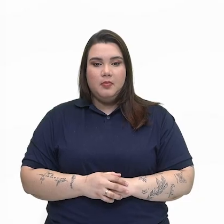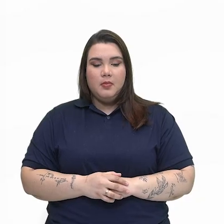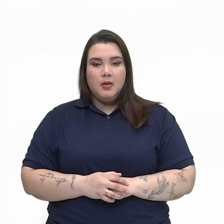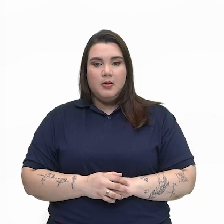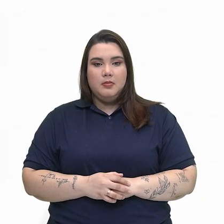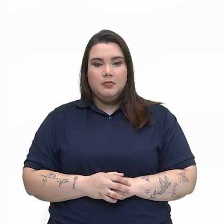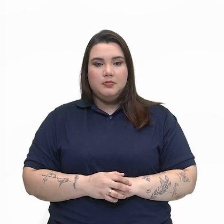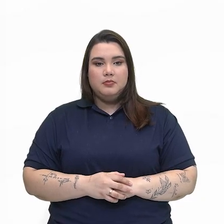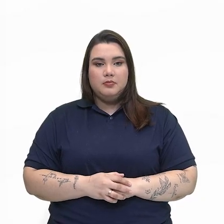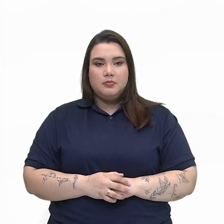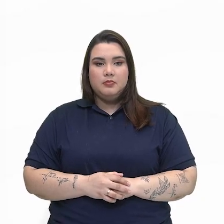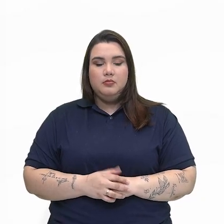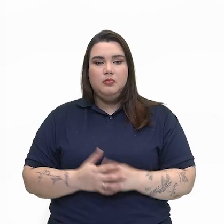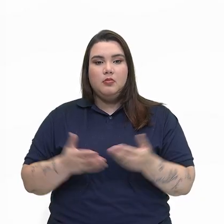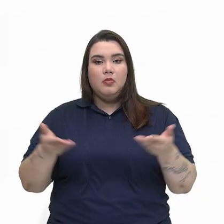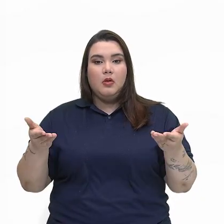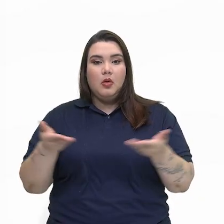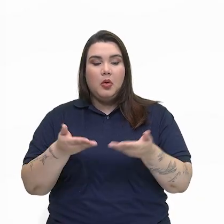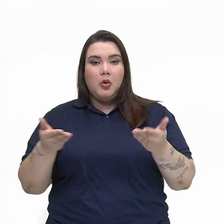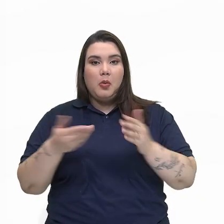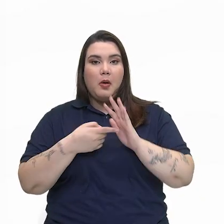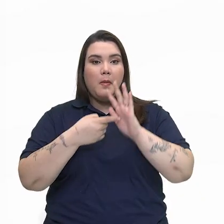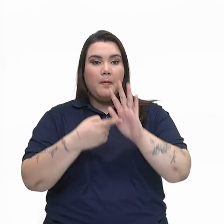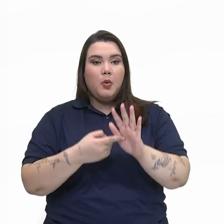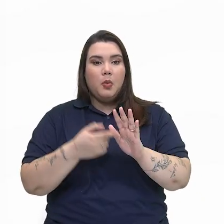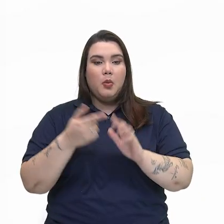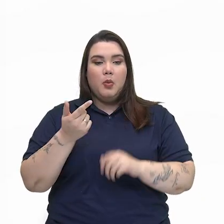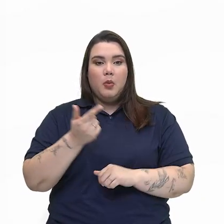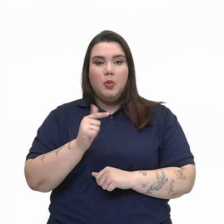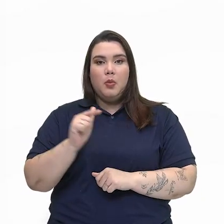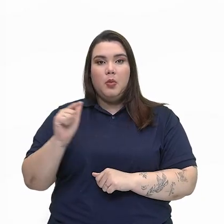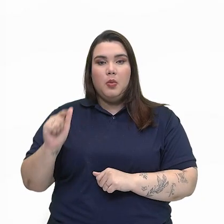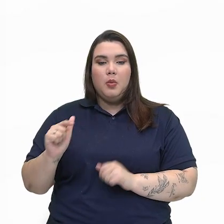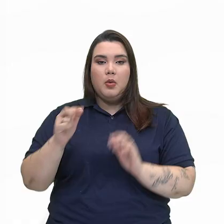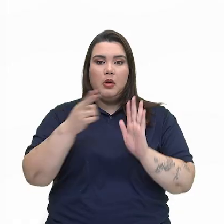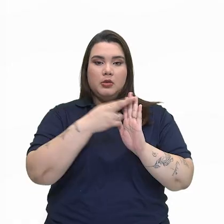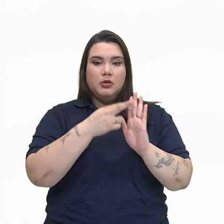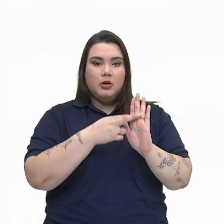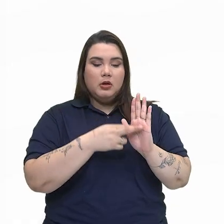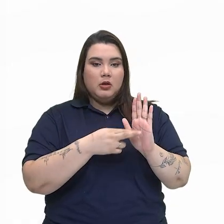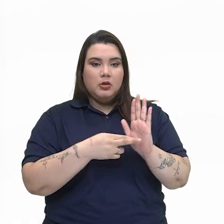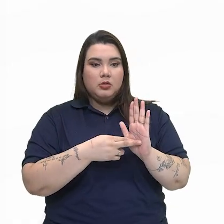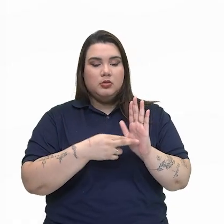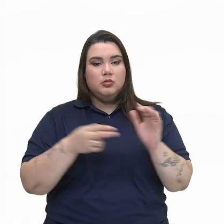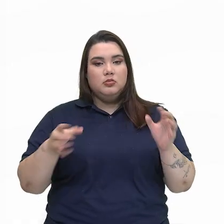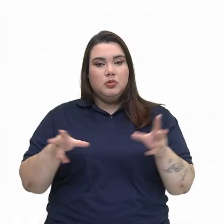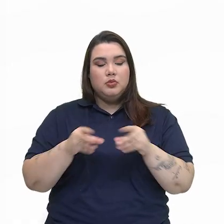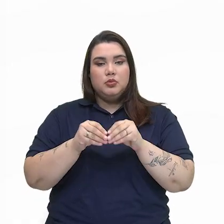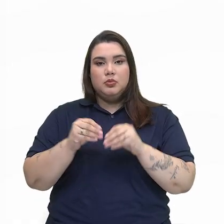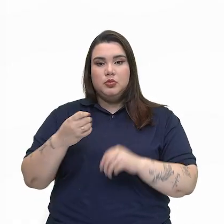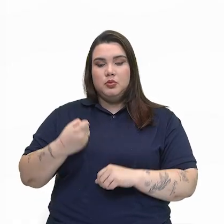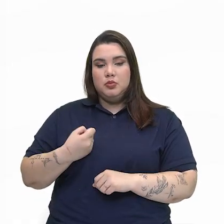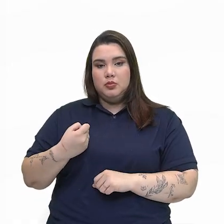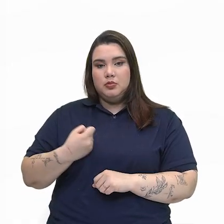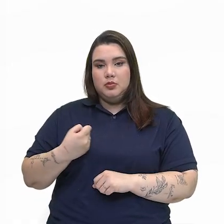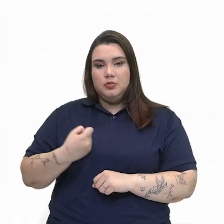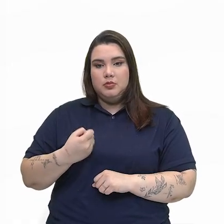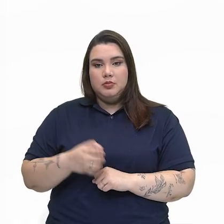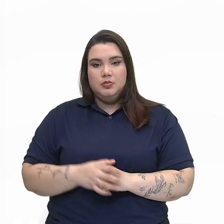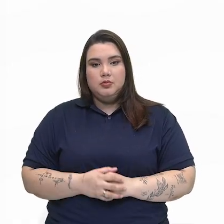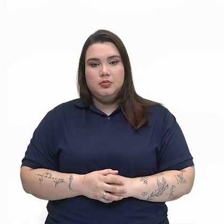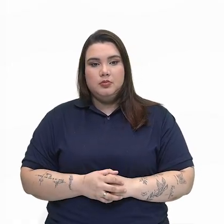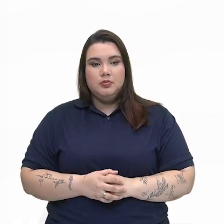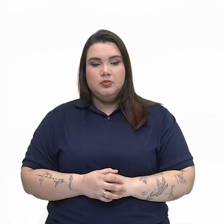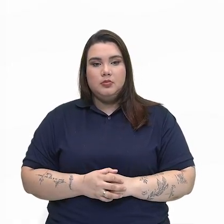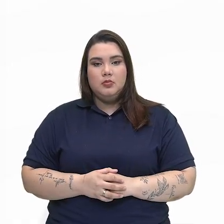base nisto, nós temos as regras do arredondamento de números. Você tem o